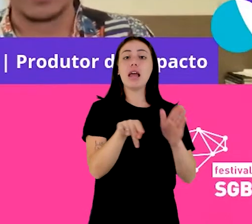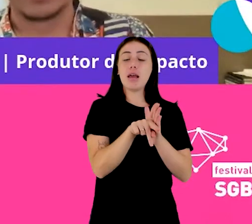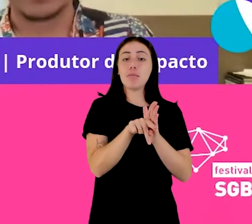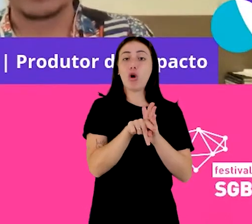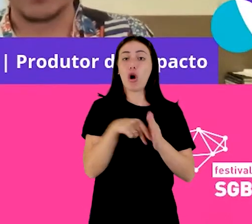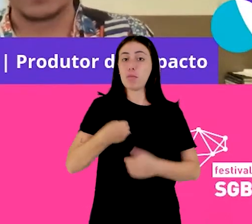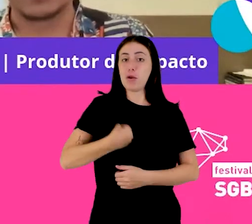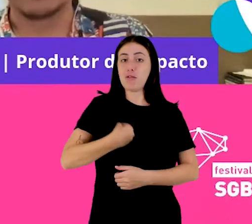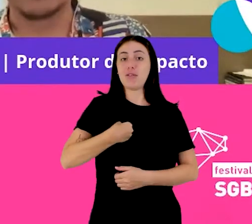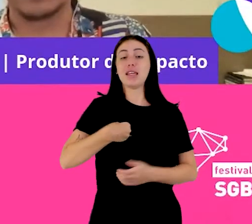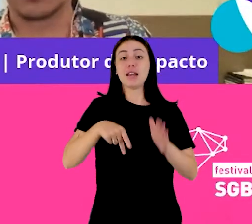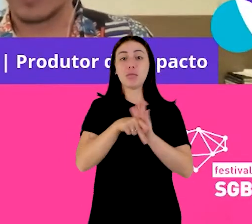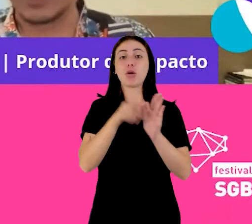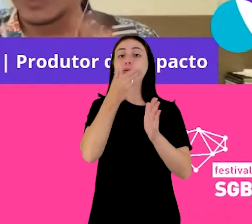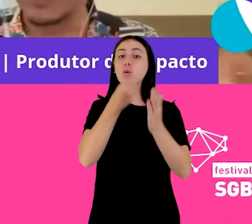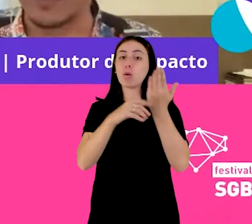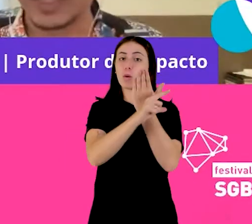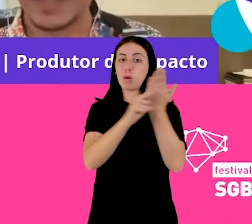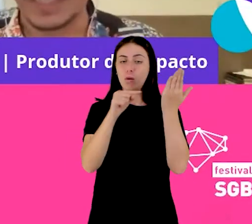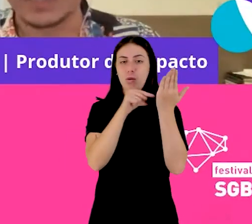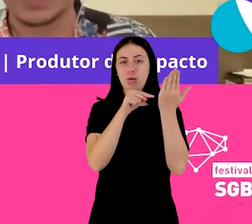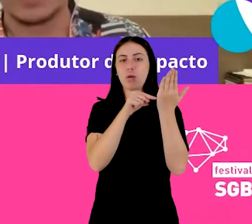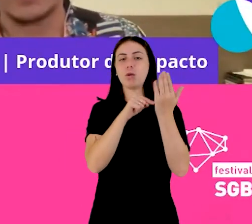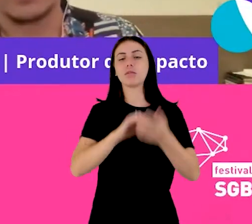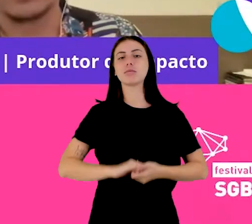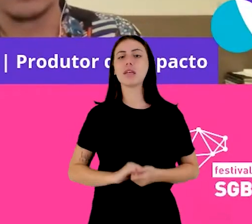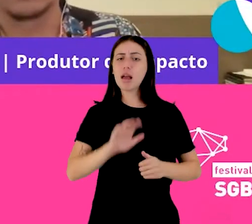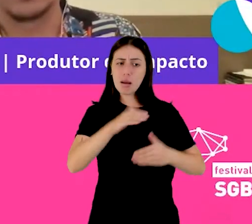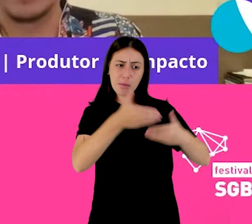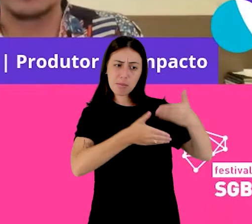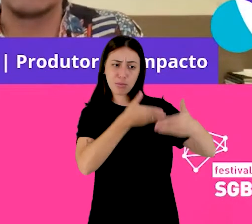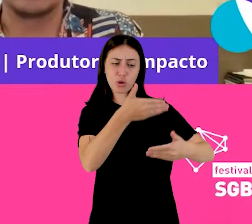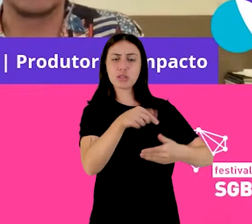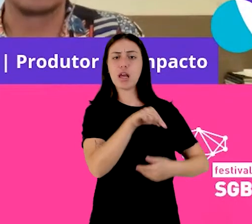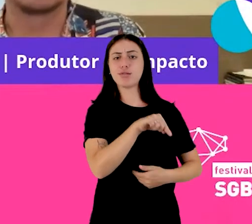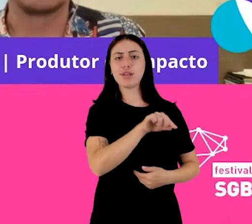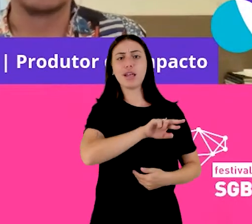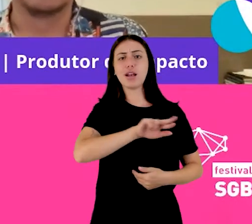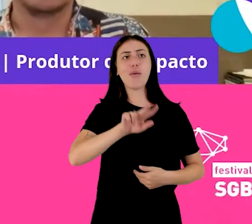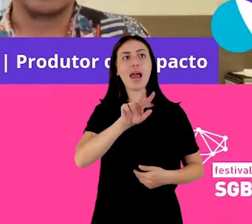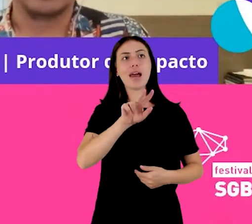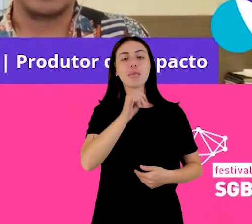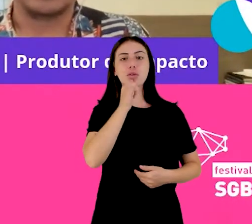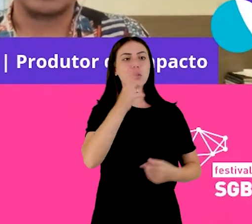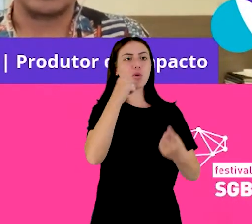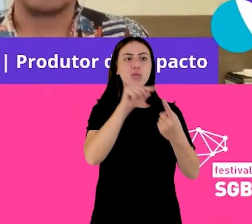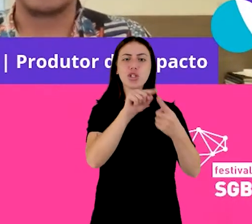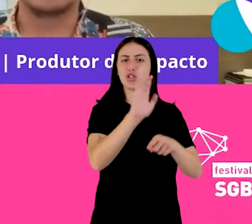não... Naturalmente, documentários surgem de muitas maneiras, né? E o Limiar, na verdade, começou